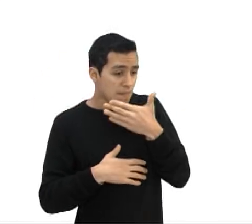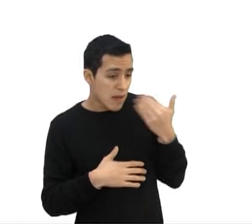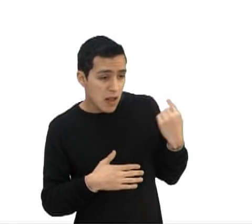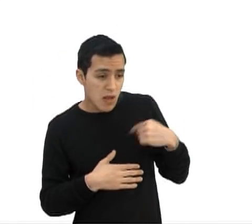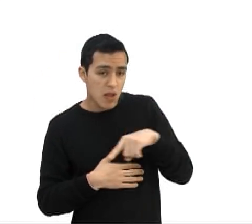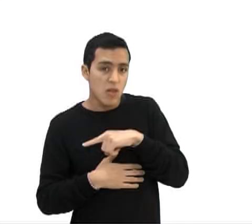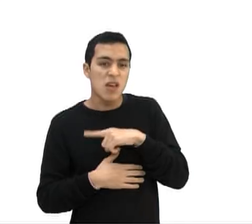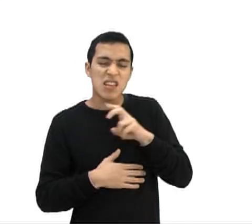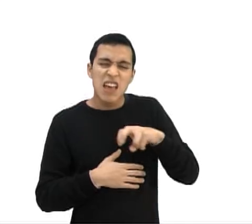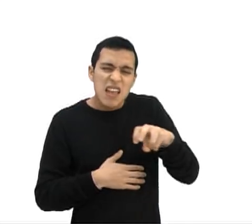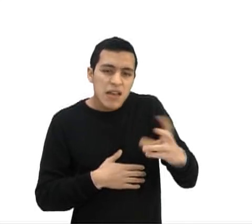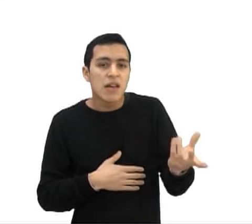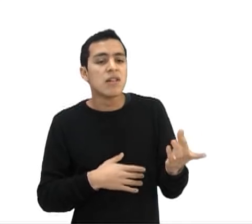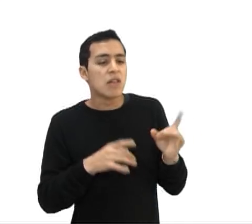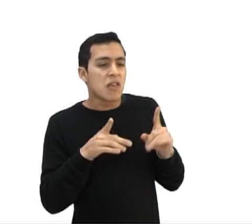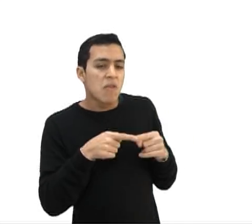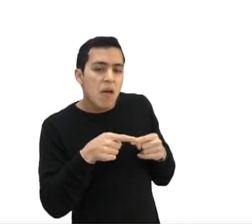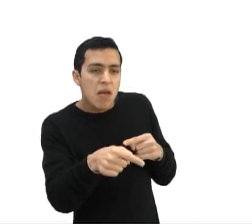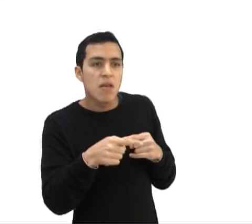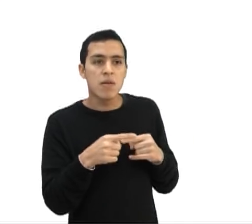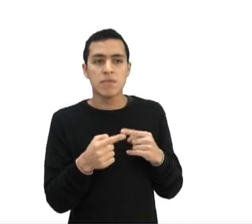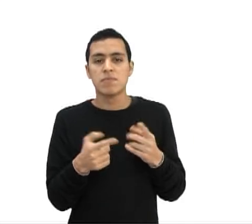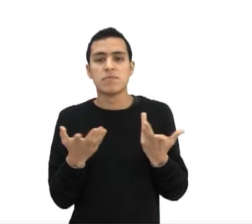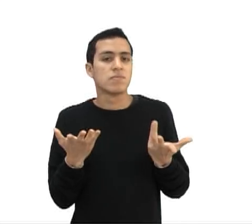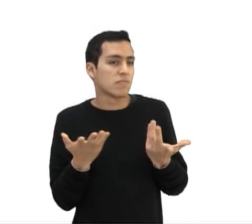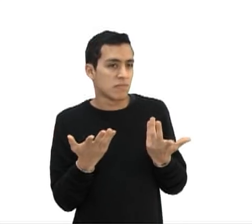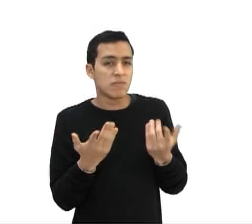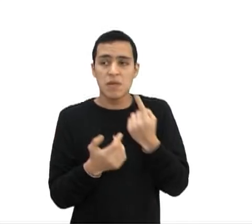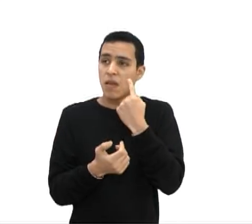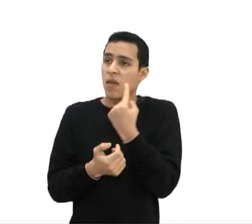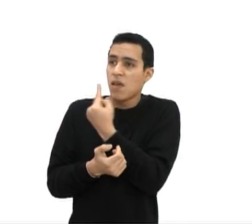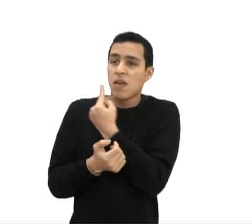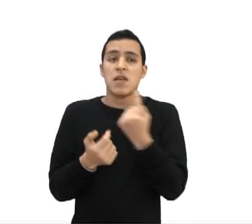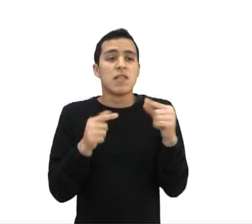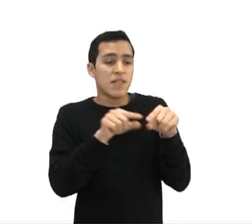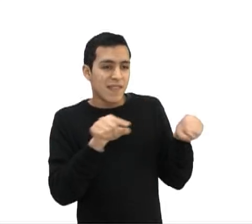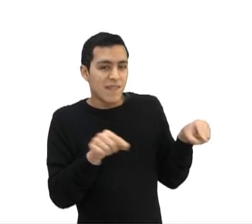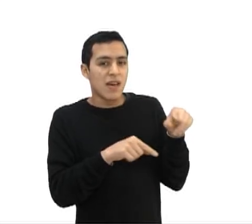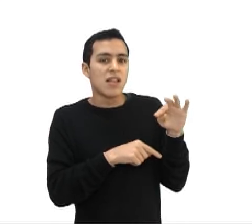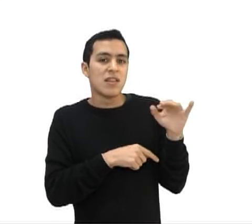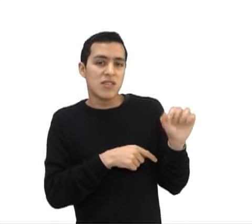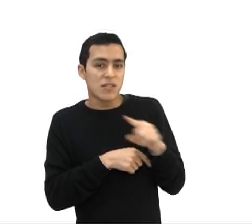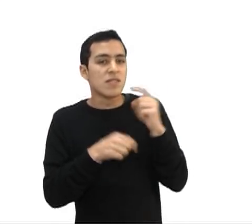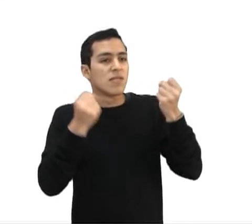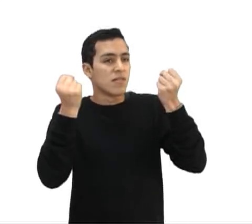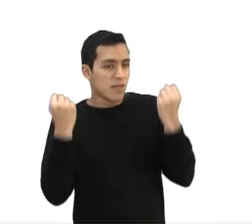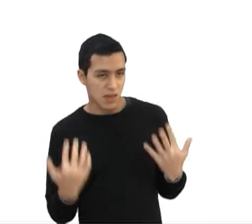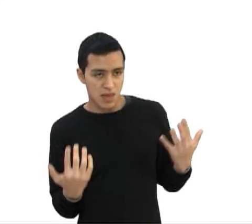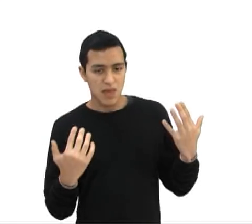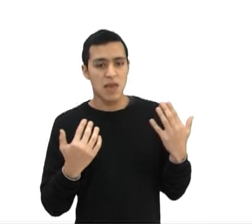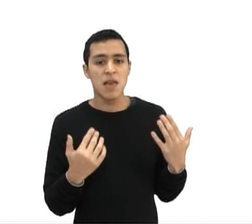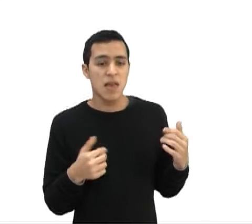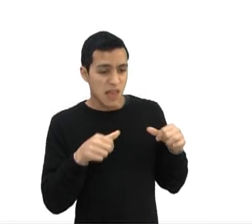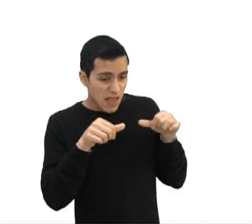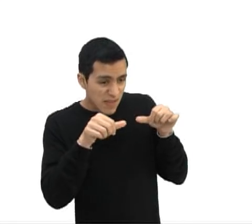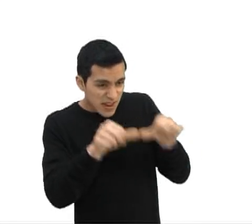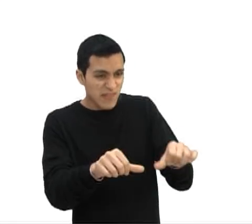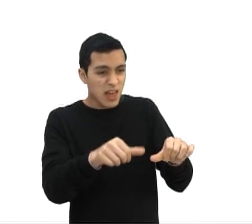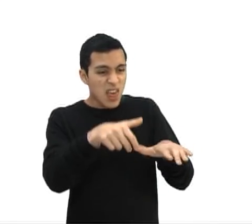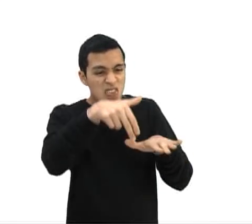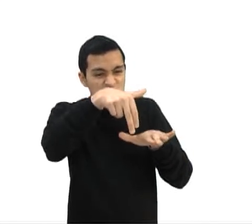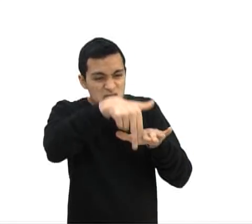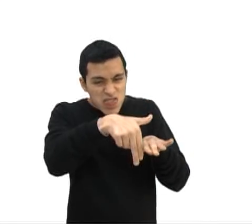gente ir andando, é só um pedacinho. E um fragmento da fala do Tião, que fala: para ficar enterrada na